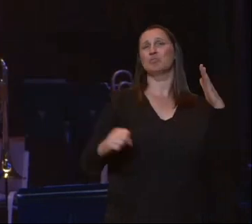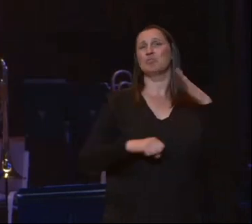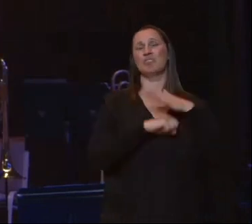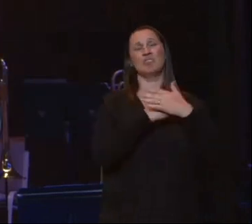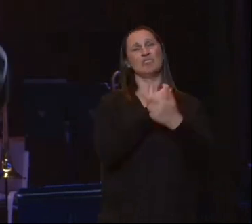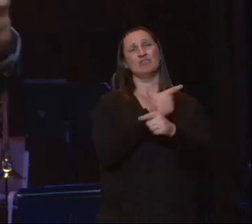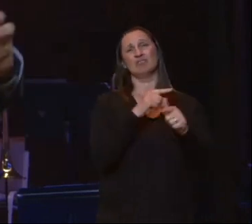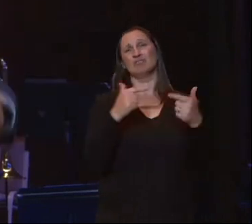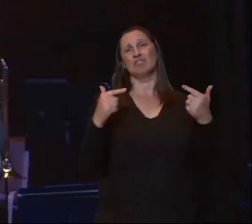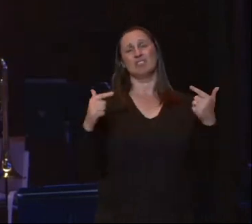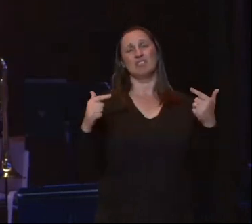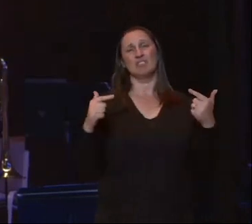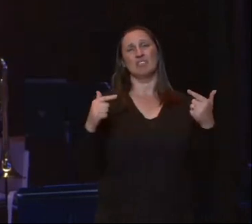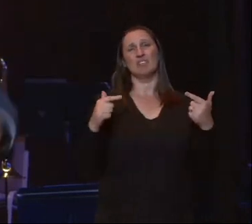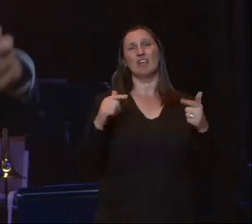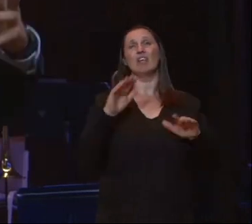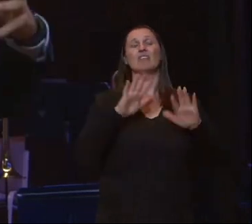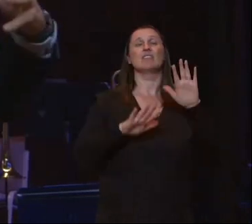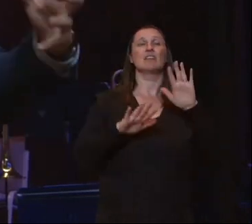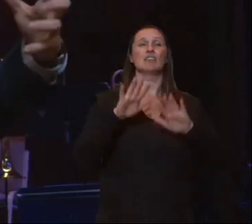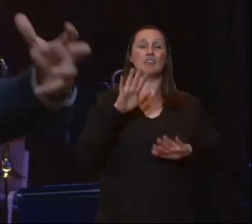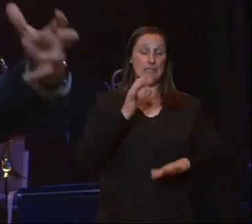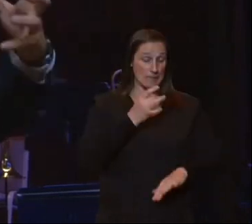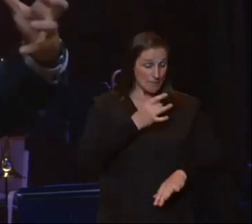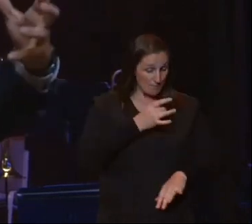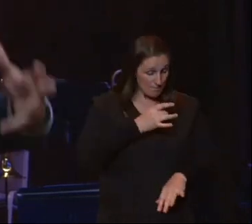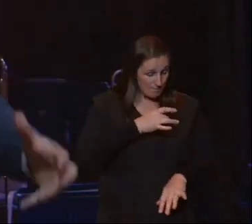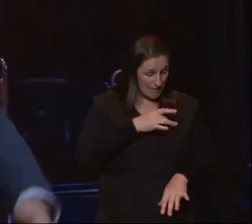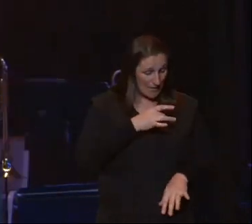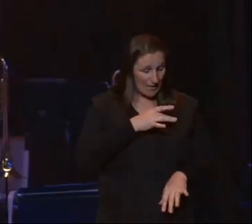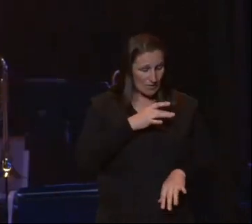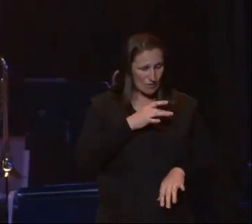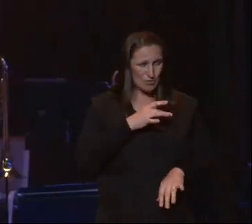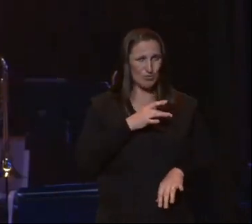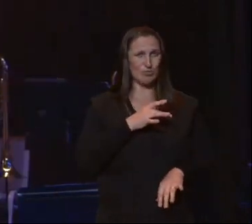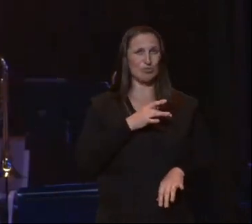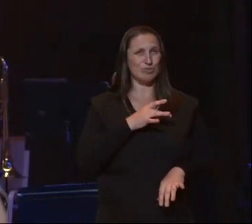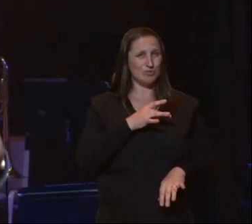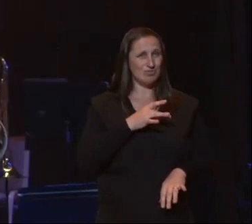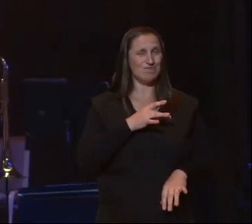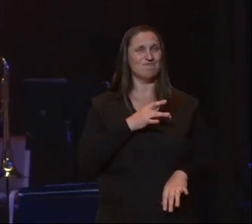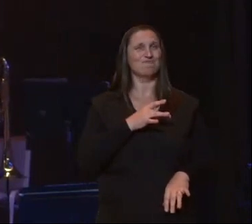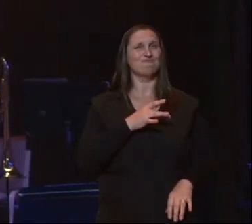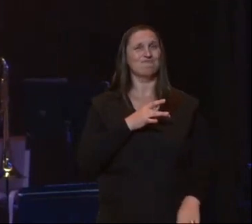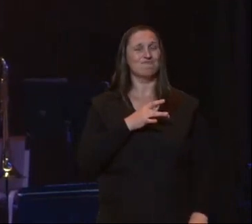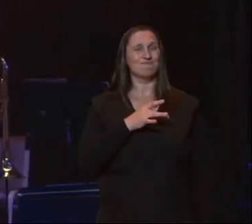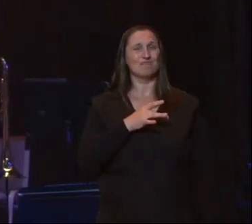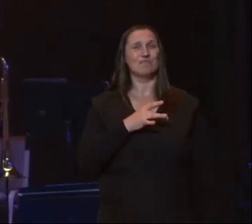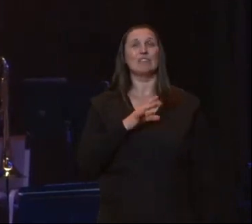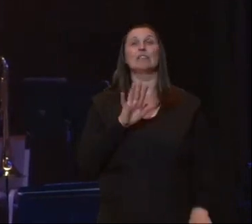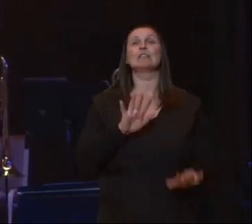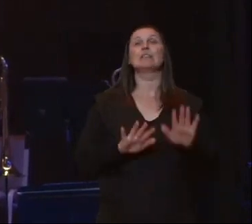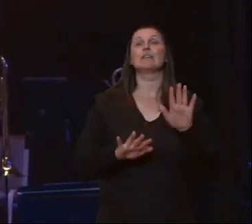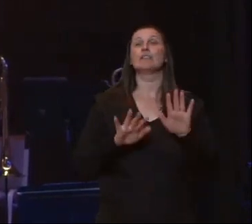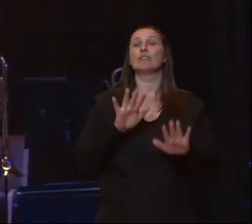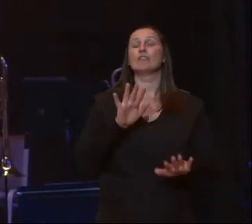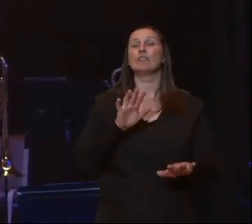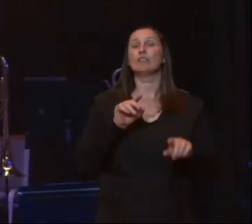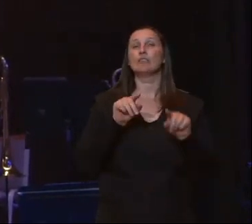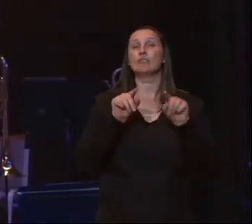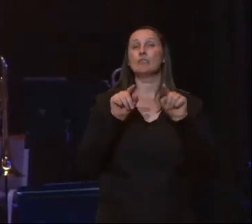suficiente. Talvez a sensação é de medo que paralisa. Talvez a sensação é de